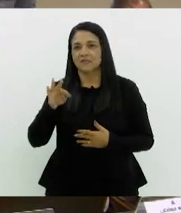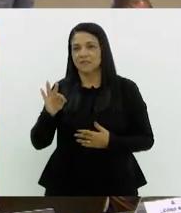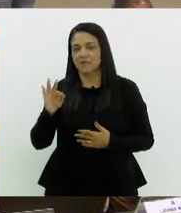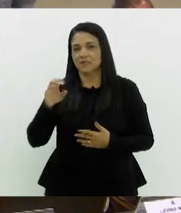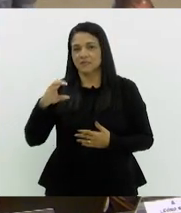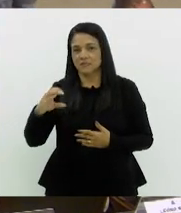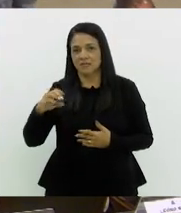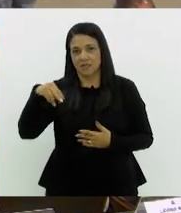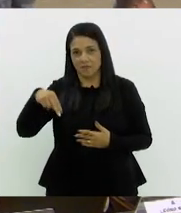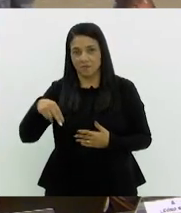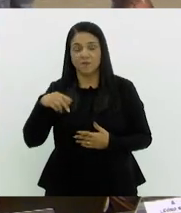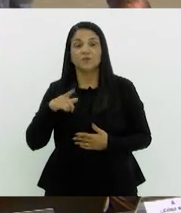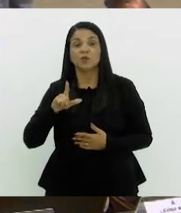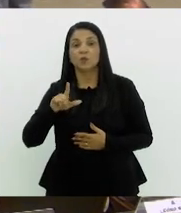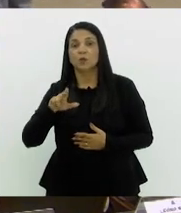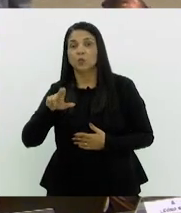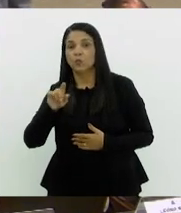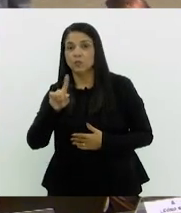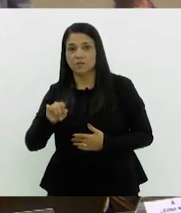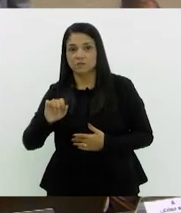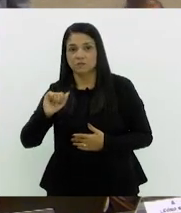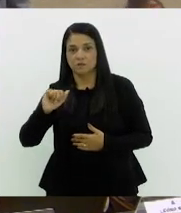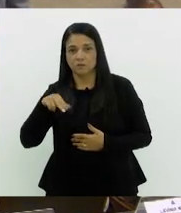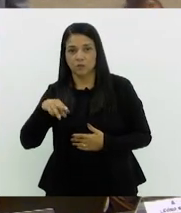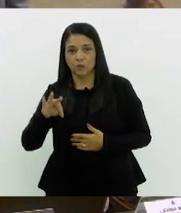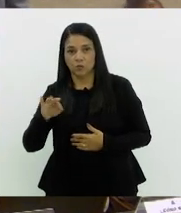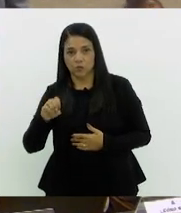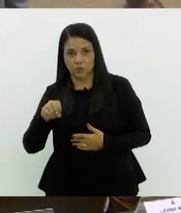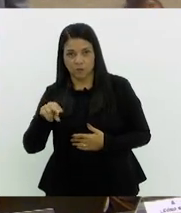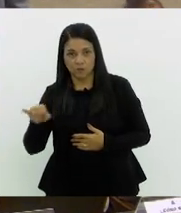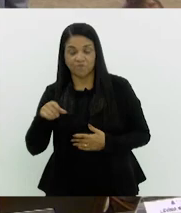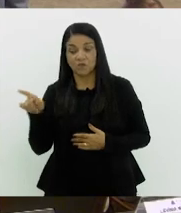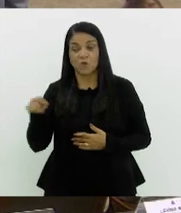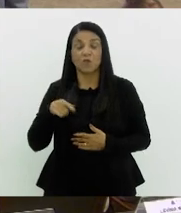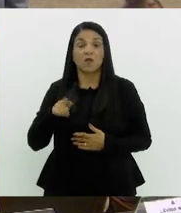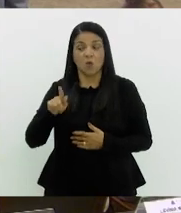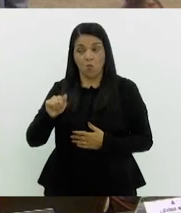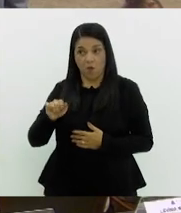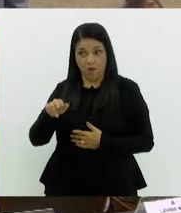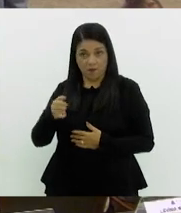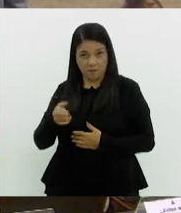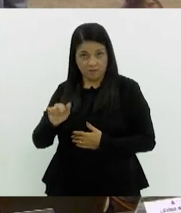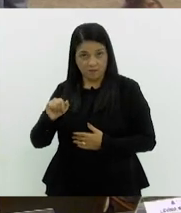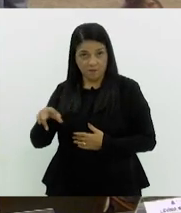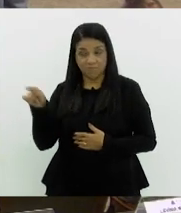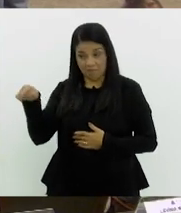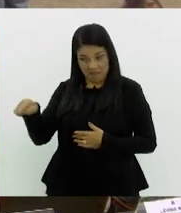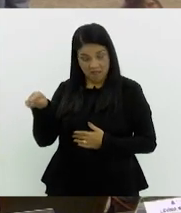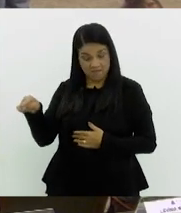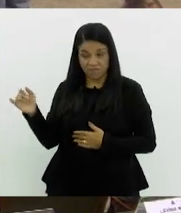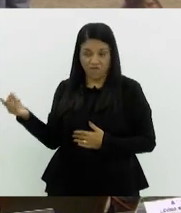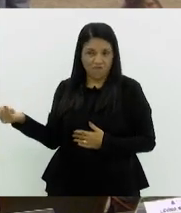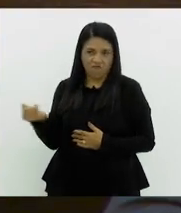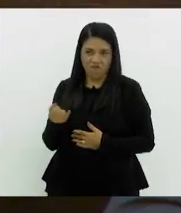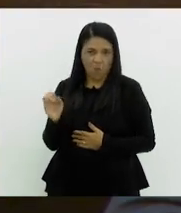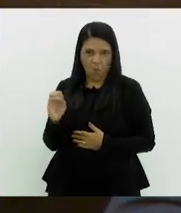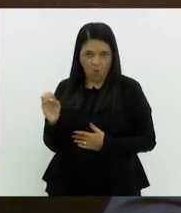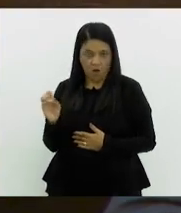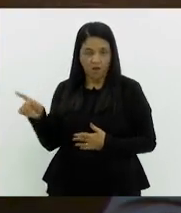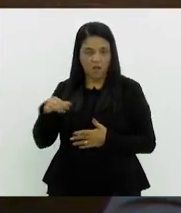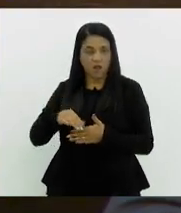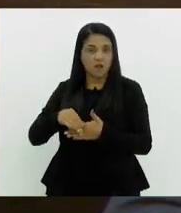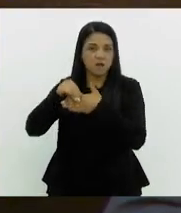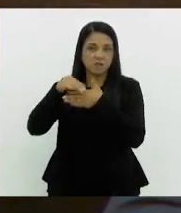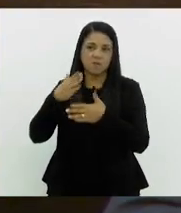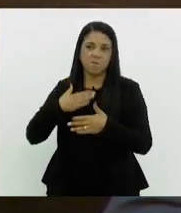Guaraná. Dizer que Guaraná, na verdade, ele não disse, mas ele foi meu líder. Ele, quando eu fui vereador em 2004,